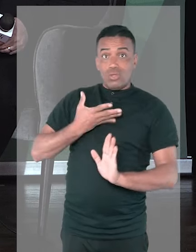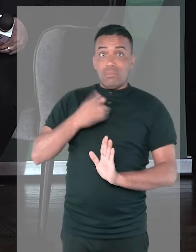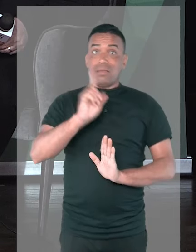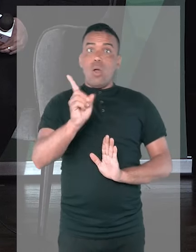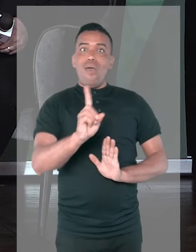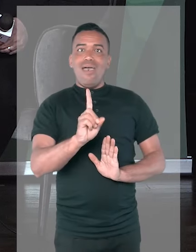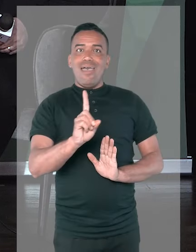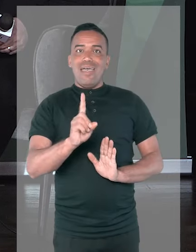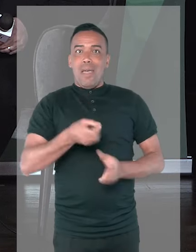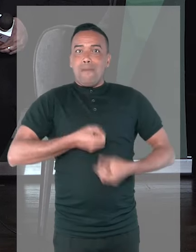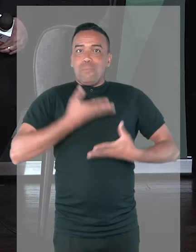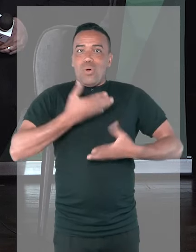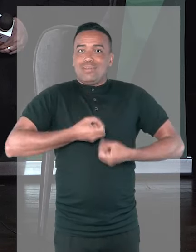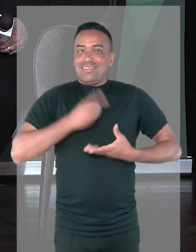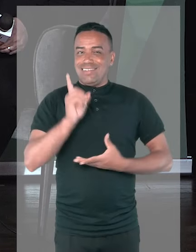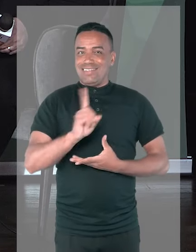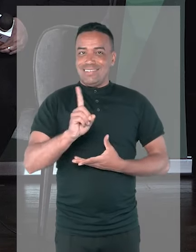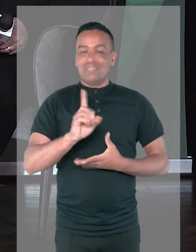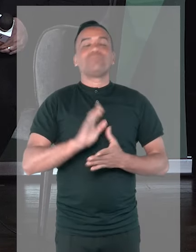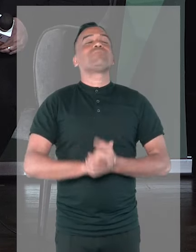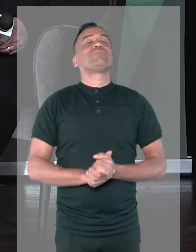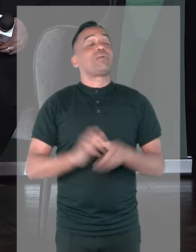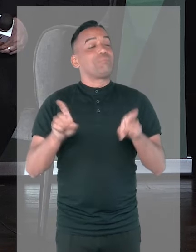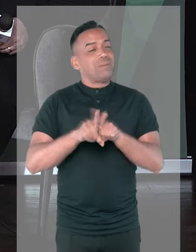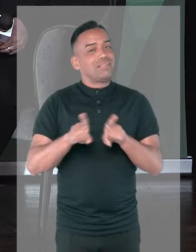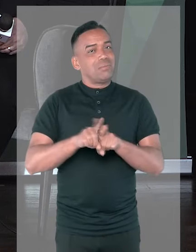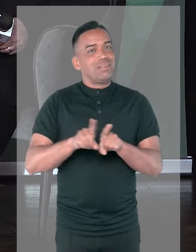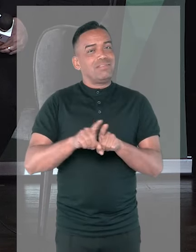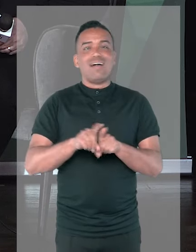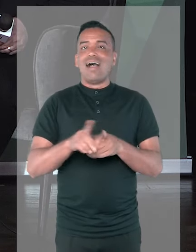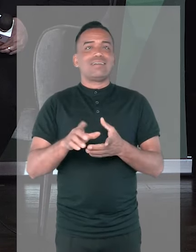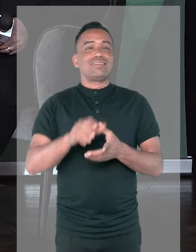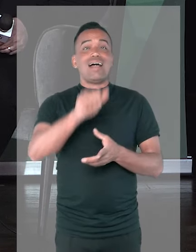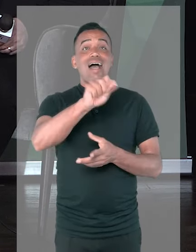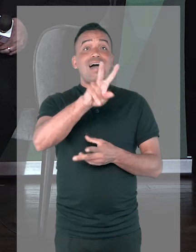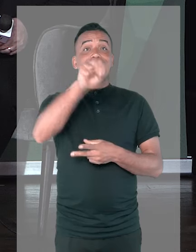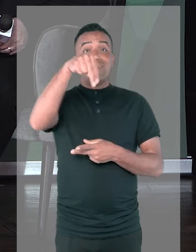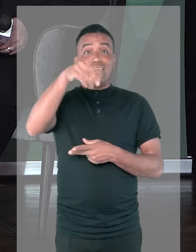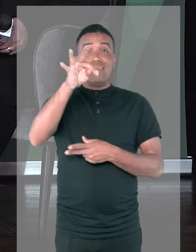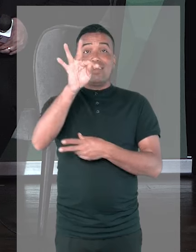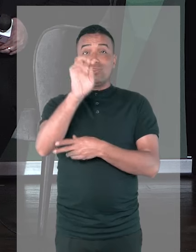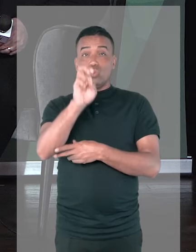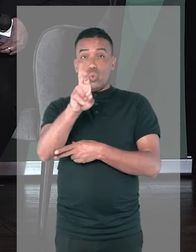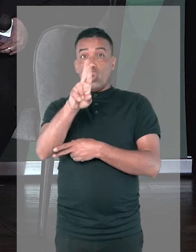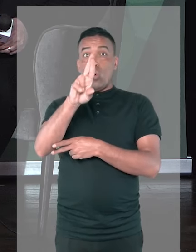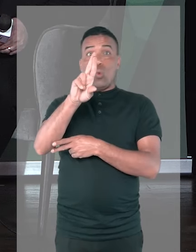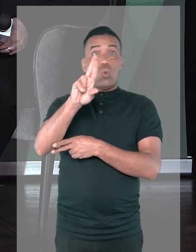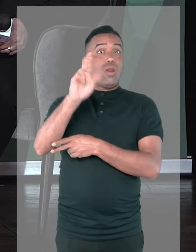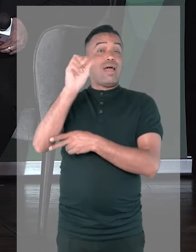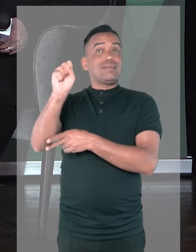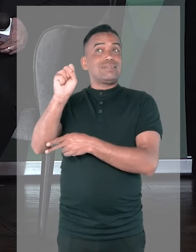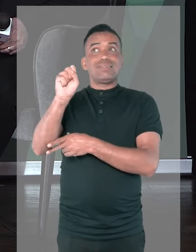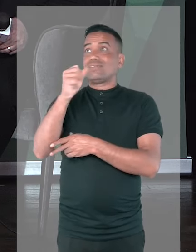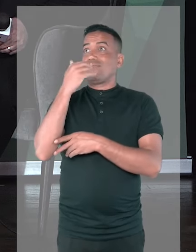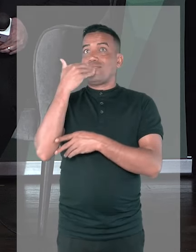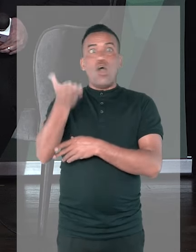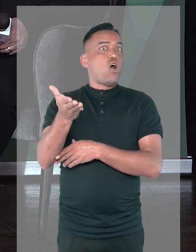poesia, mas também faz aventuras fora do campo do livro, né, Joca?